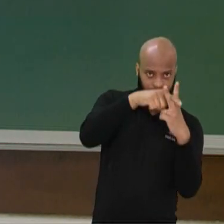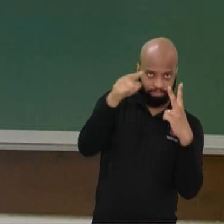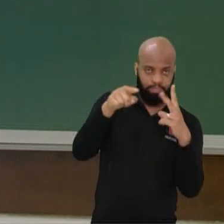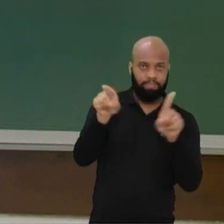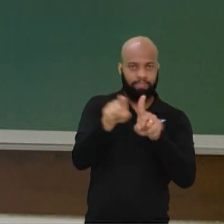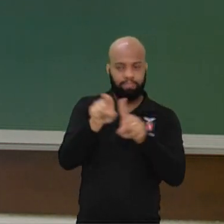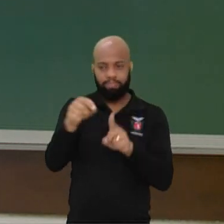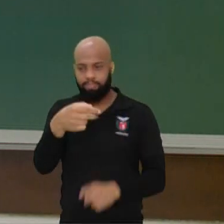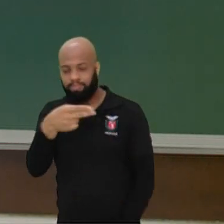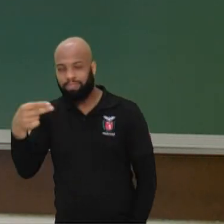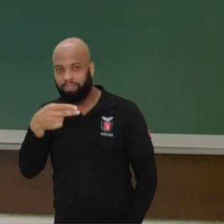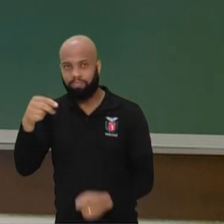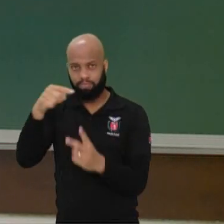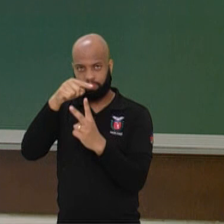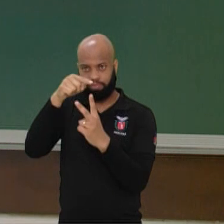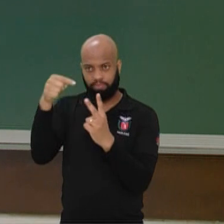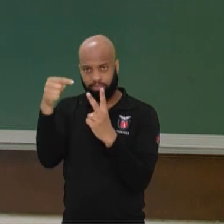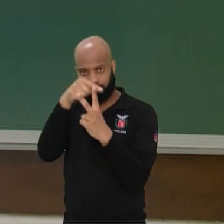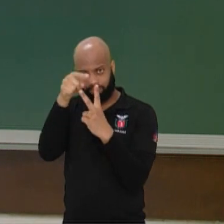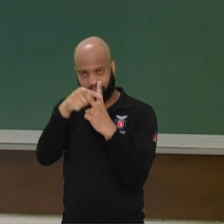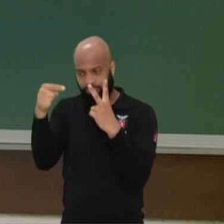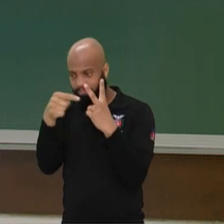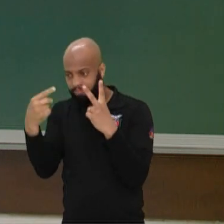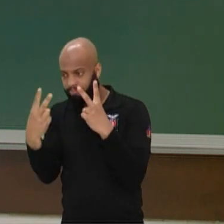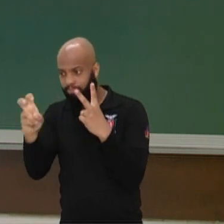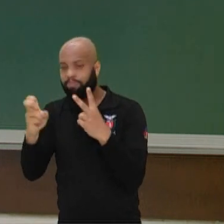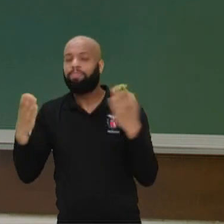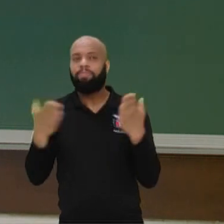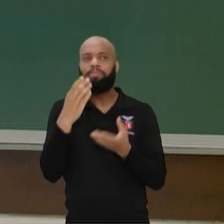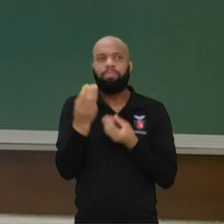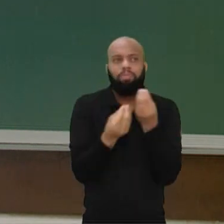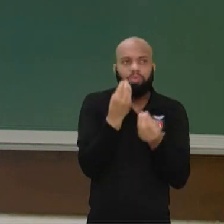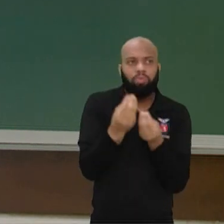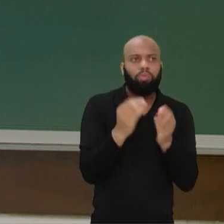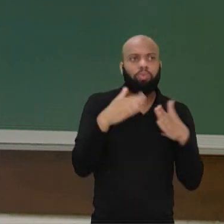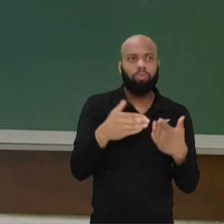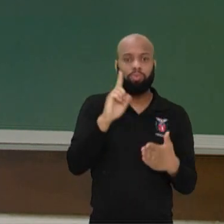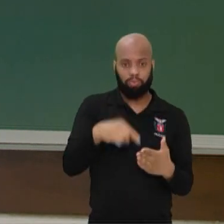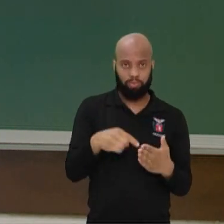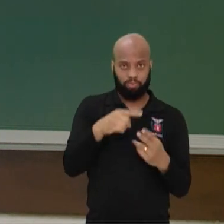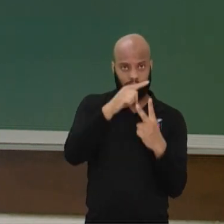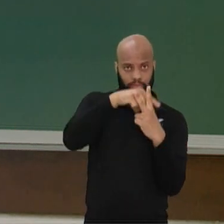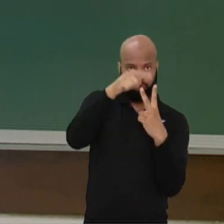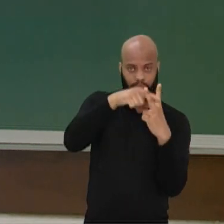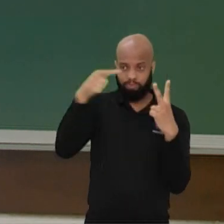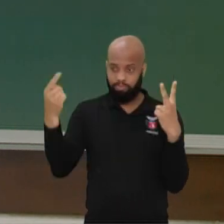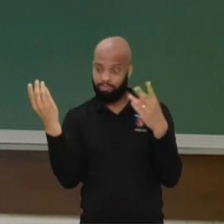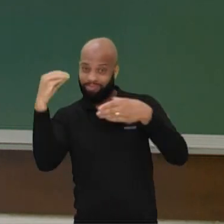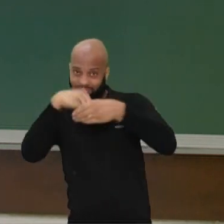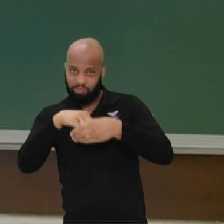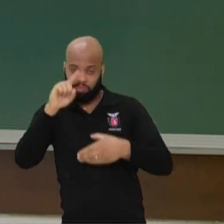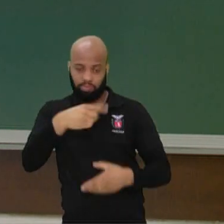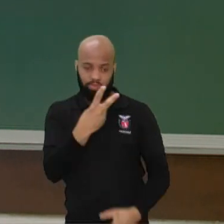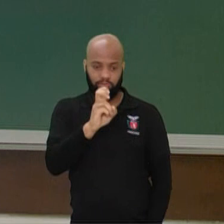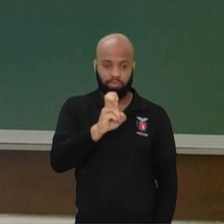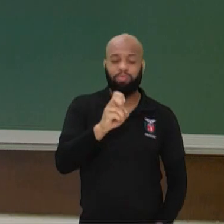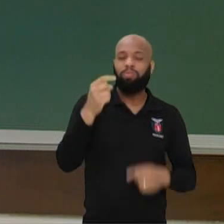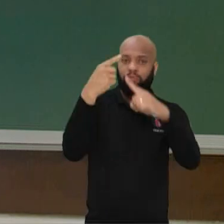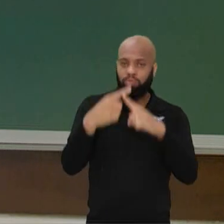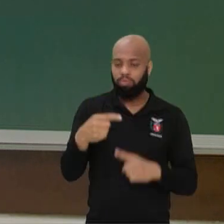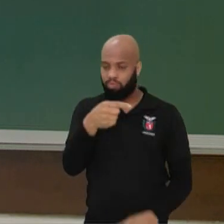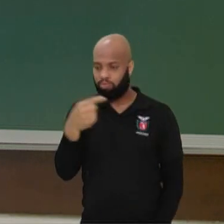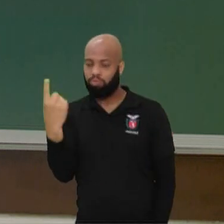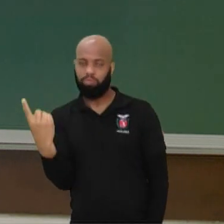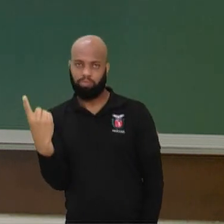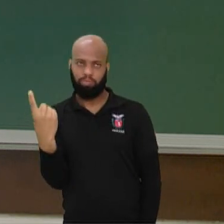tá? Então, o x vai ser o quê? Raiz quadrada de 25 vezes menos 1. Raiz quadrada de